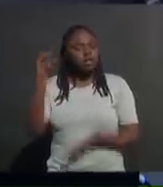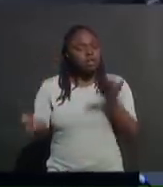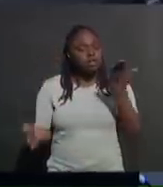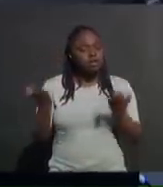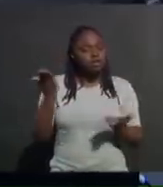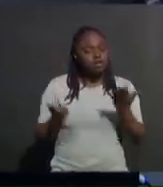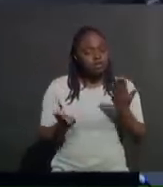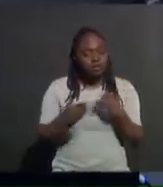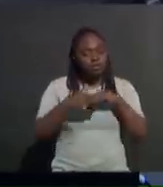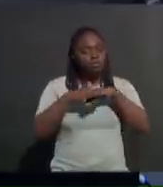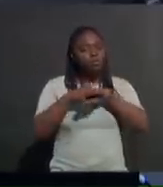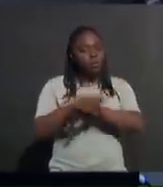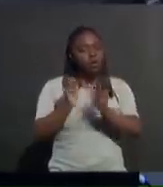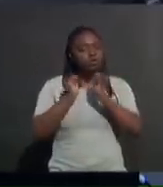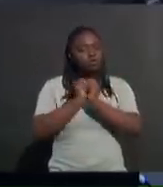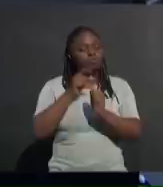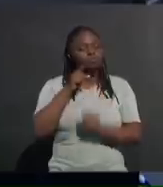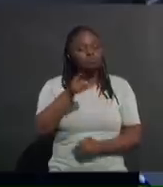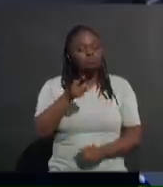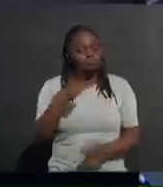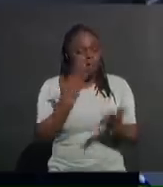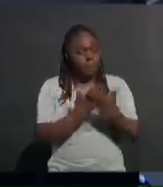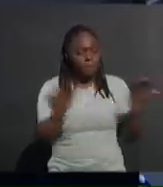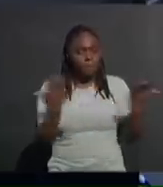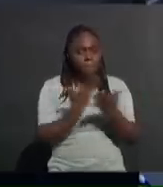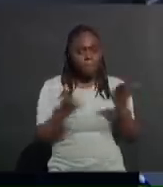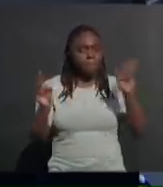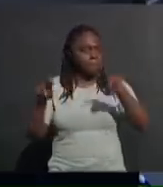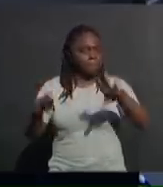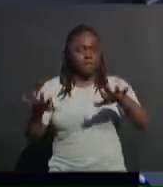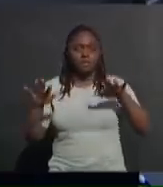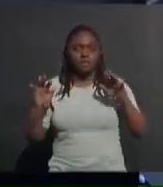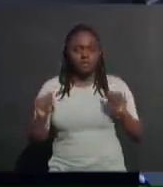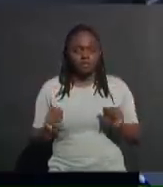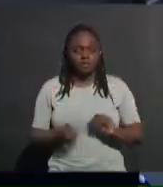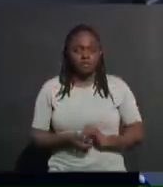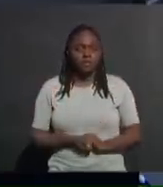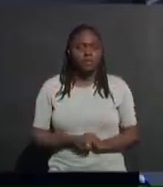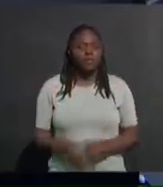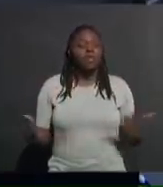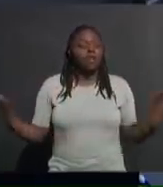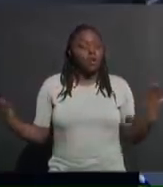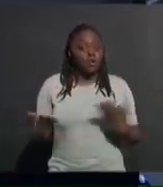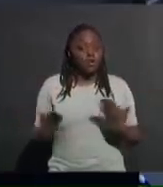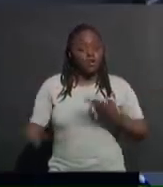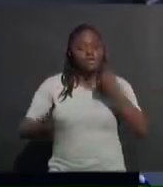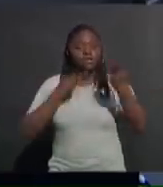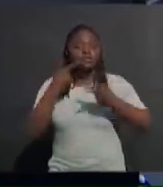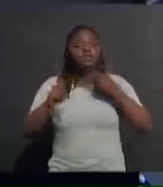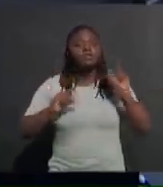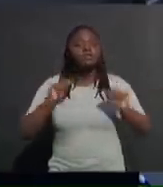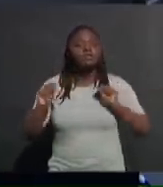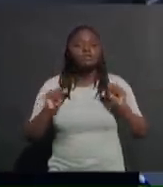equilíbrio, nunca os perca de vista. Hoje eu quero falar sobre